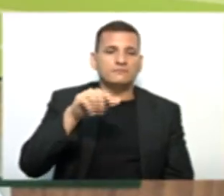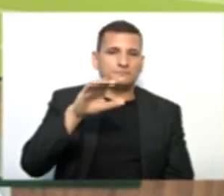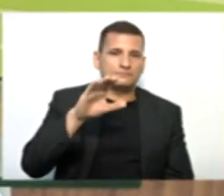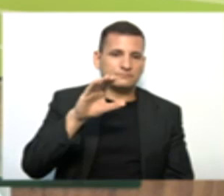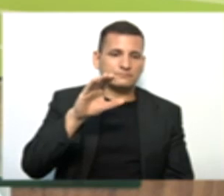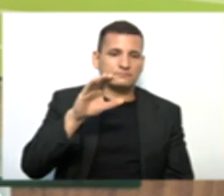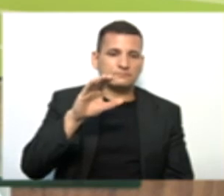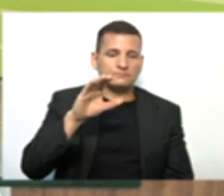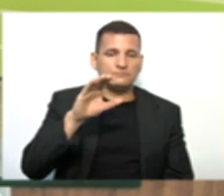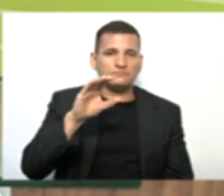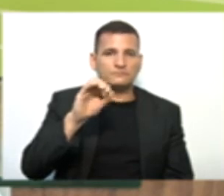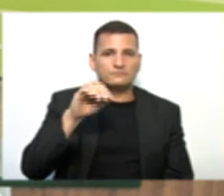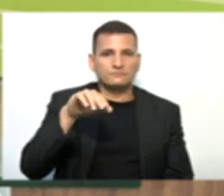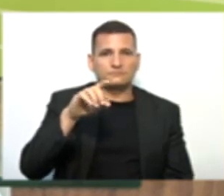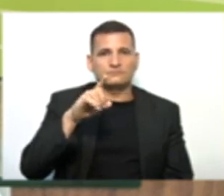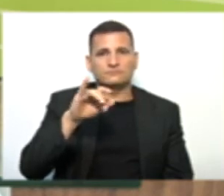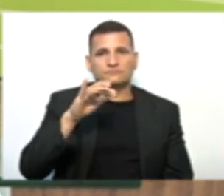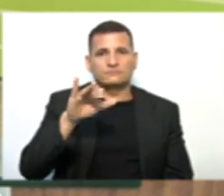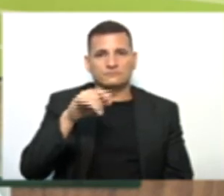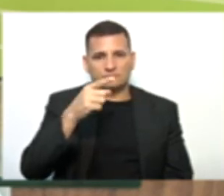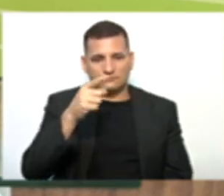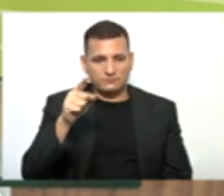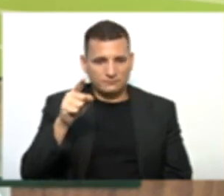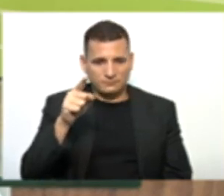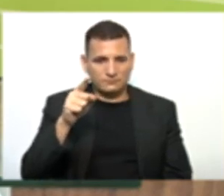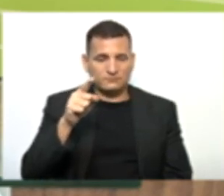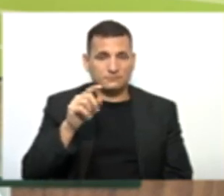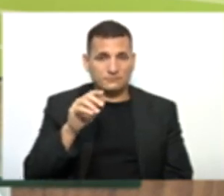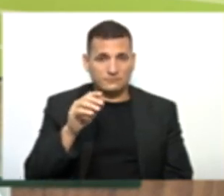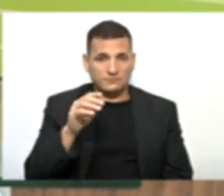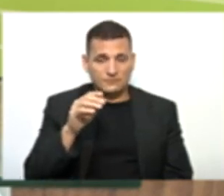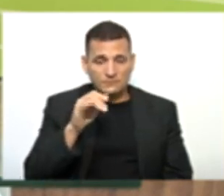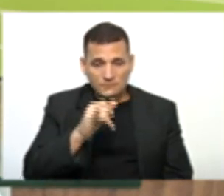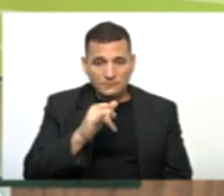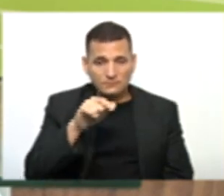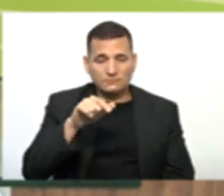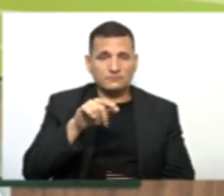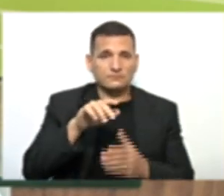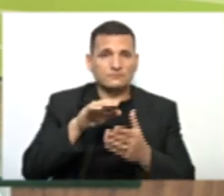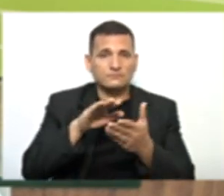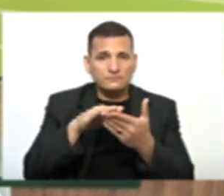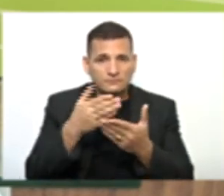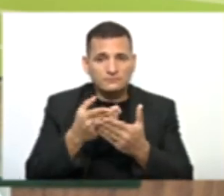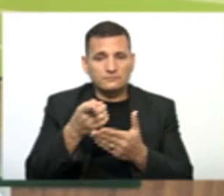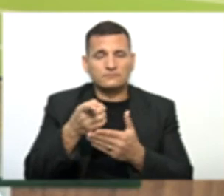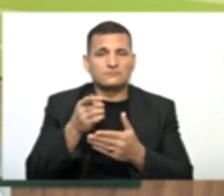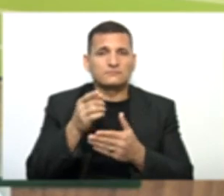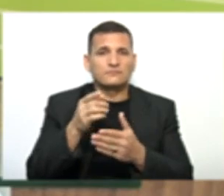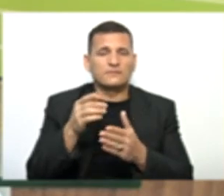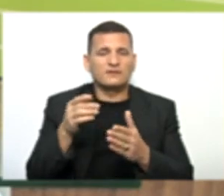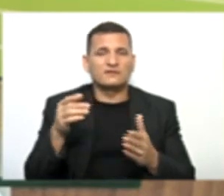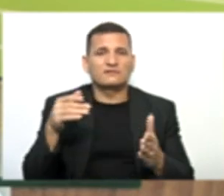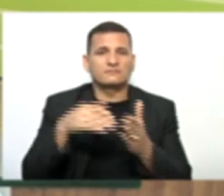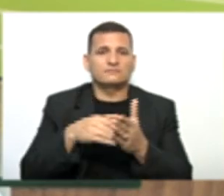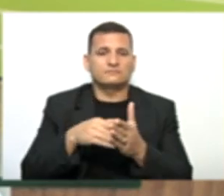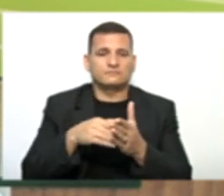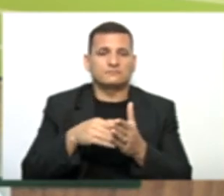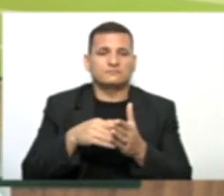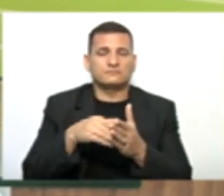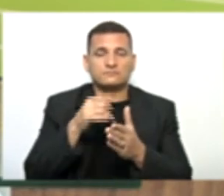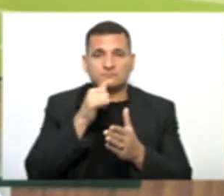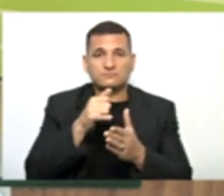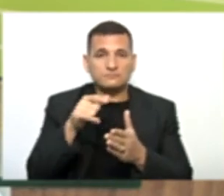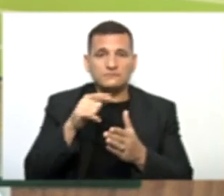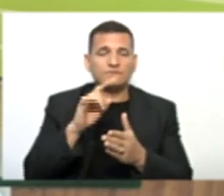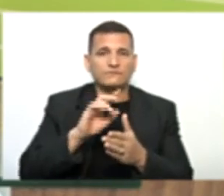que diz para o interpretador que ele vai parar em um certo ponto. Senão ele vai dar o loop